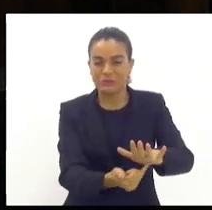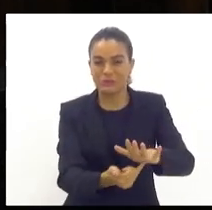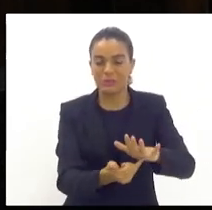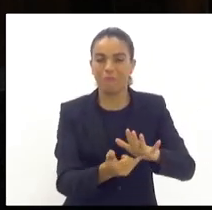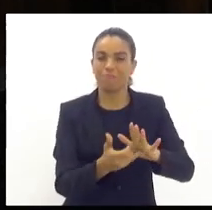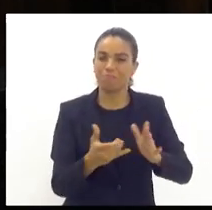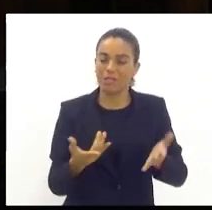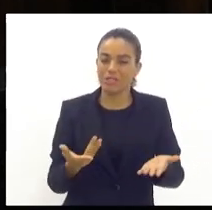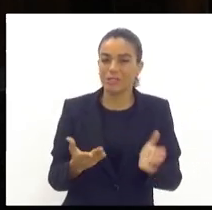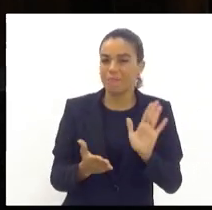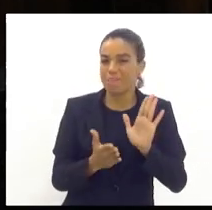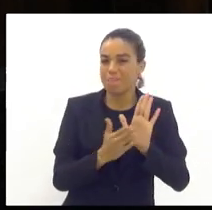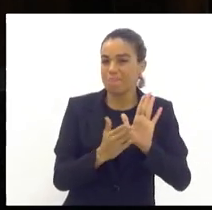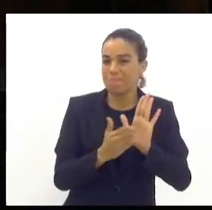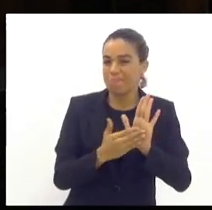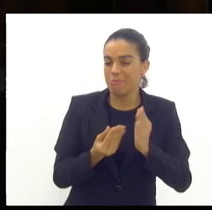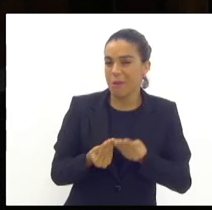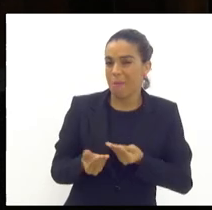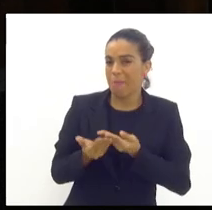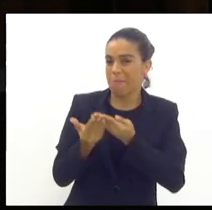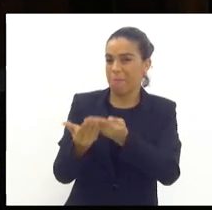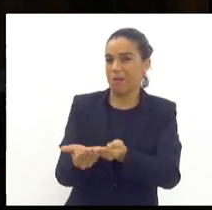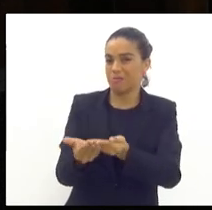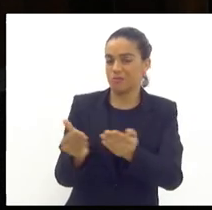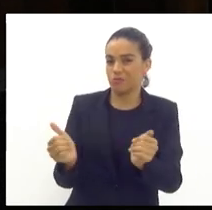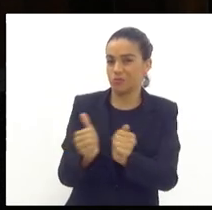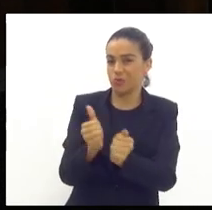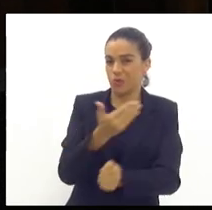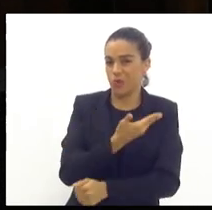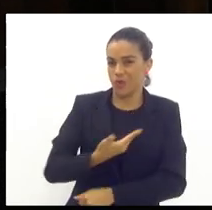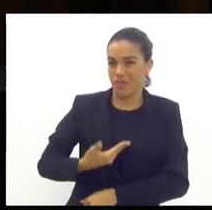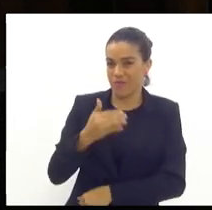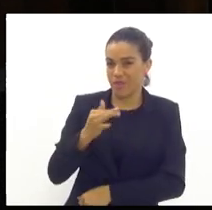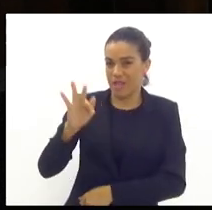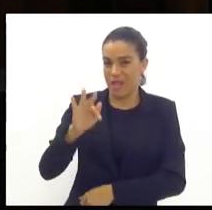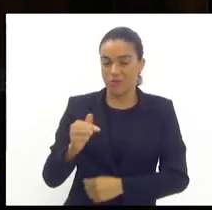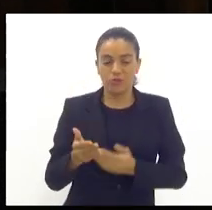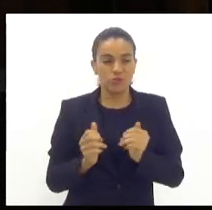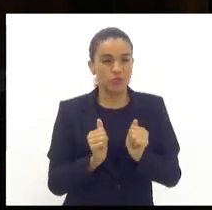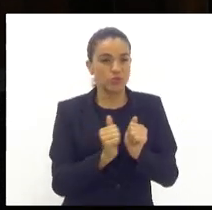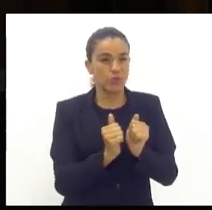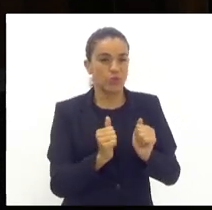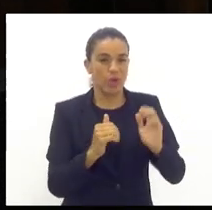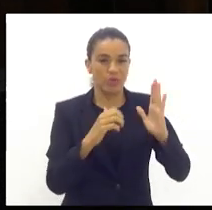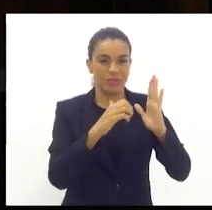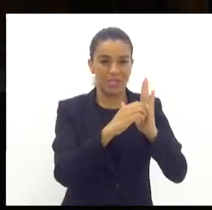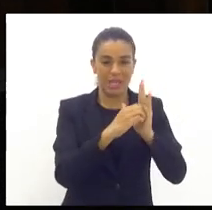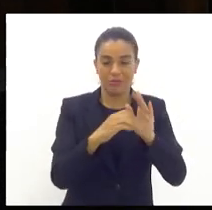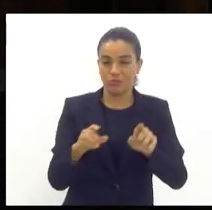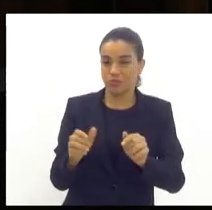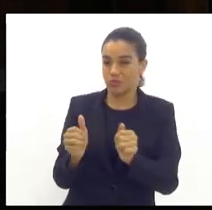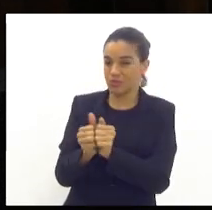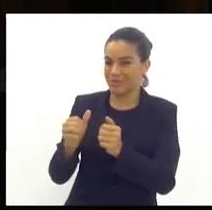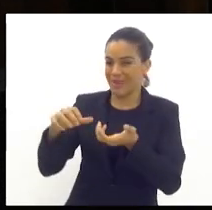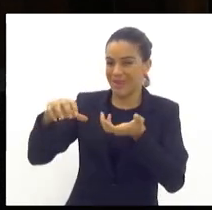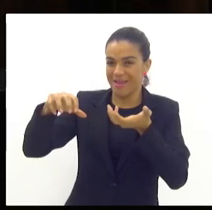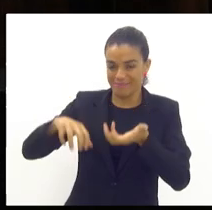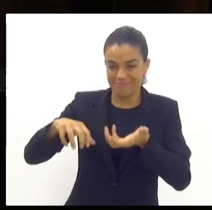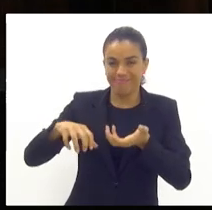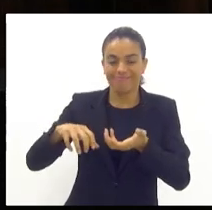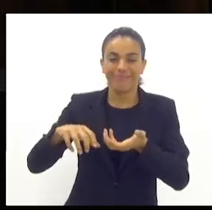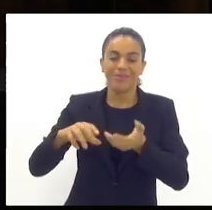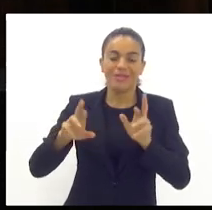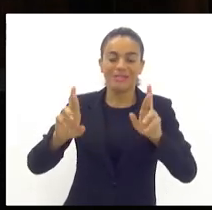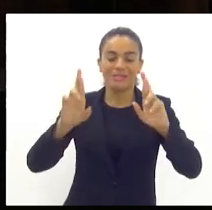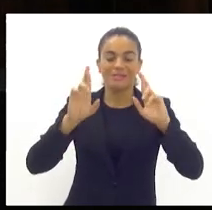uma proposta para que seja apresentada junto ao governo federal, junto à Câmara e ao Senado, de esperança ao Rio de